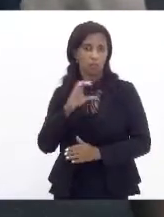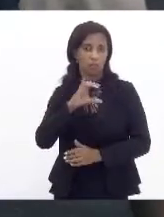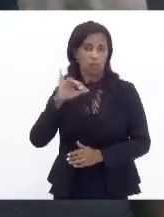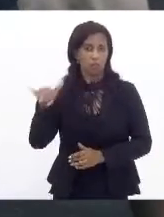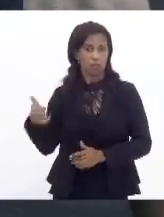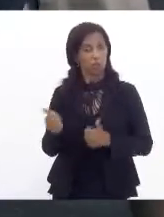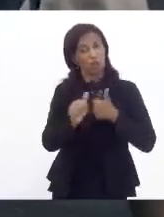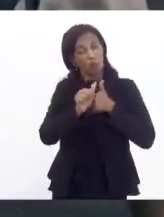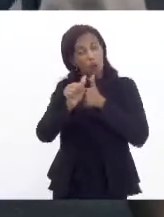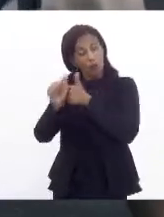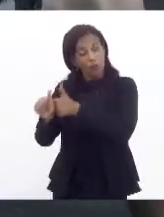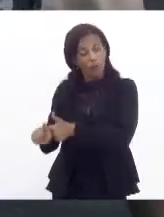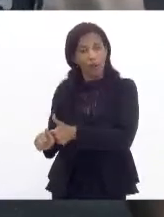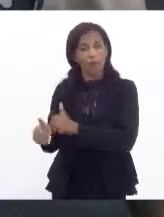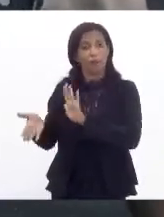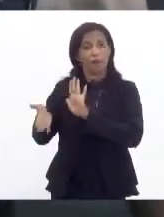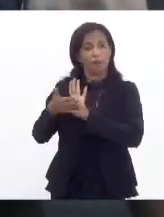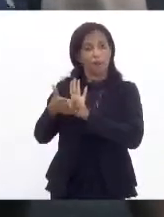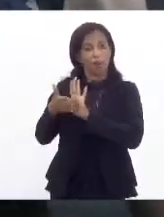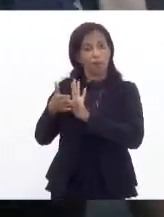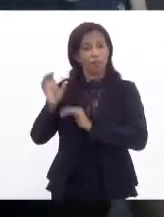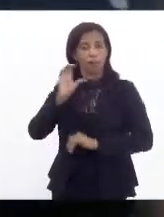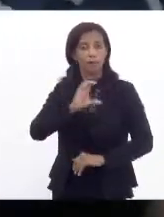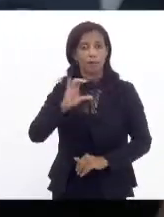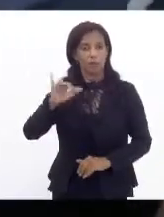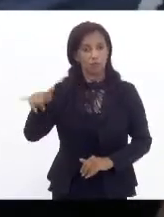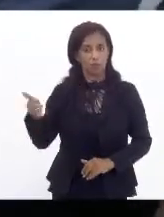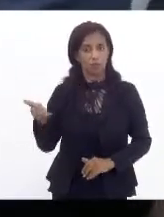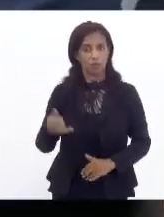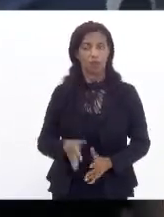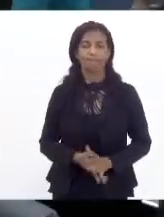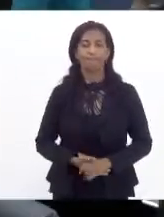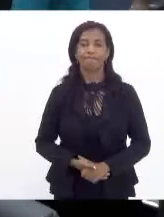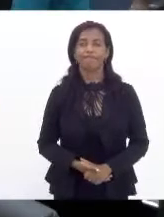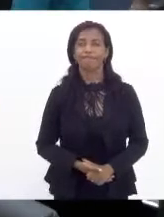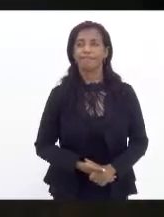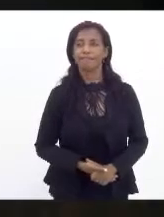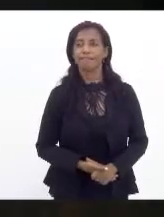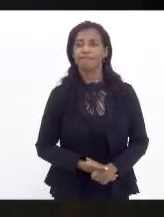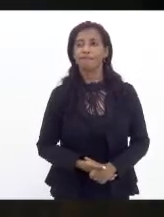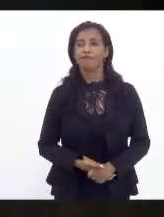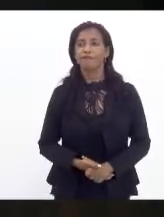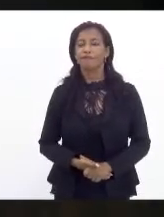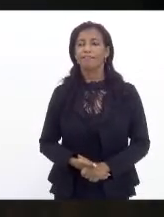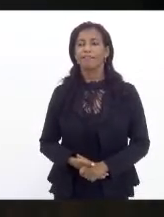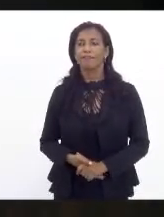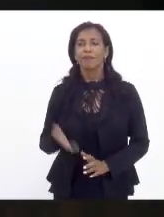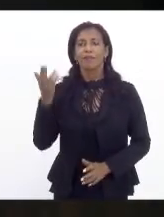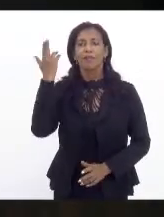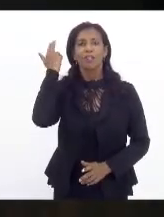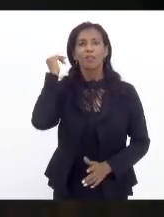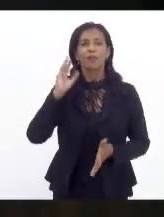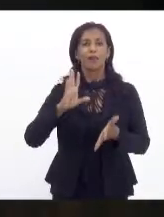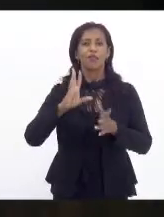pela CCJ. Então, acompanho aqui o parecer emitido pela CCJ. É o parecer. Eliomar, seu som está aberto,